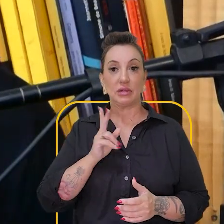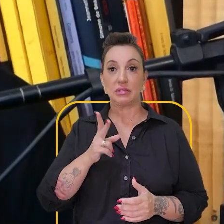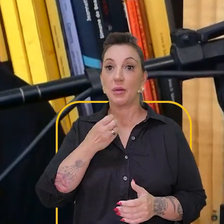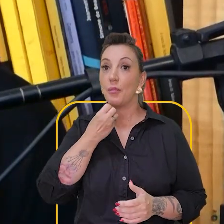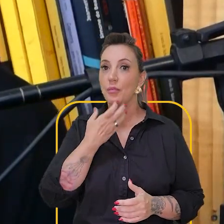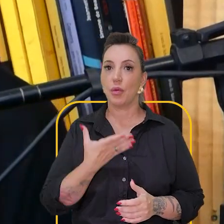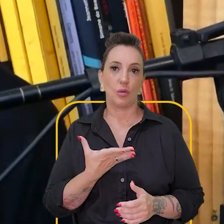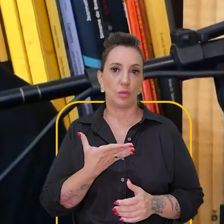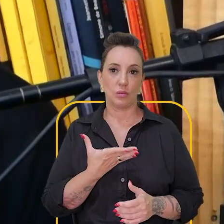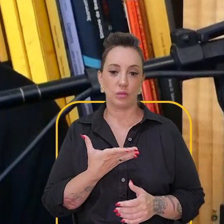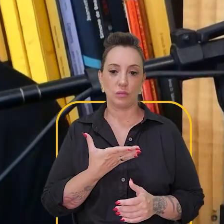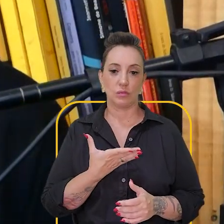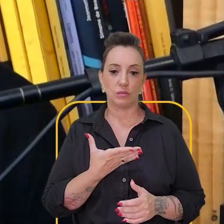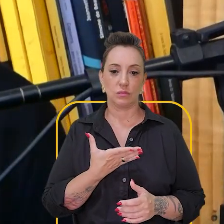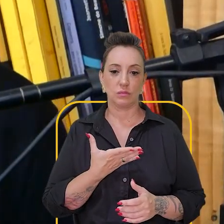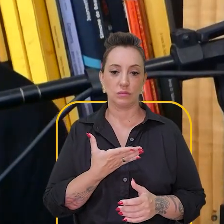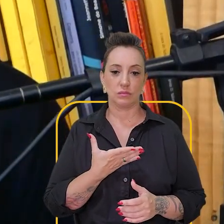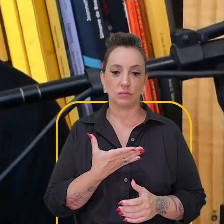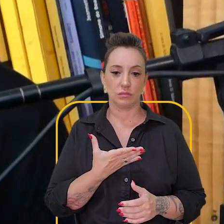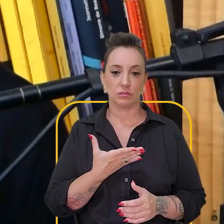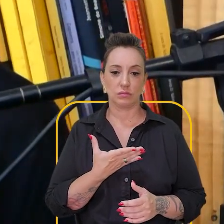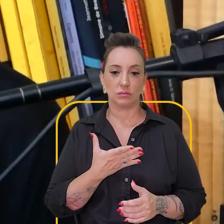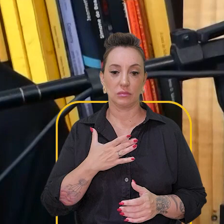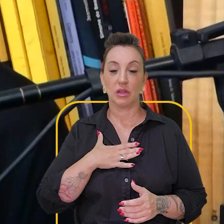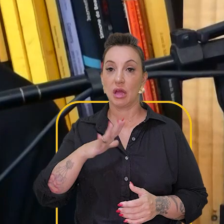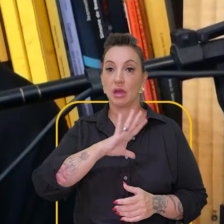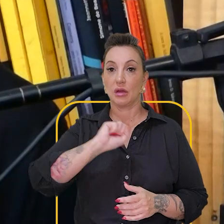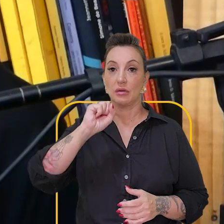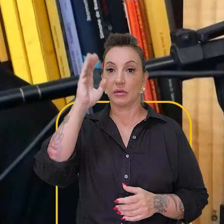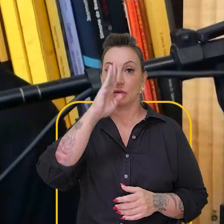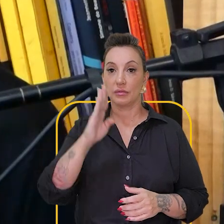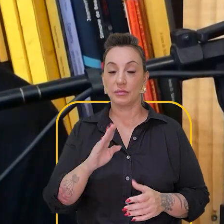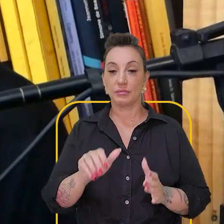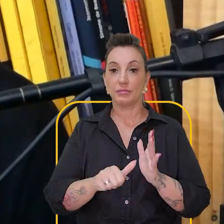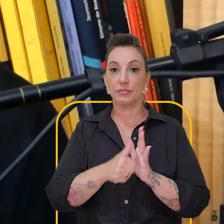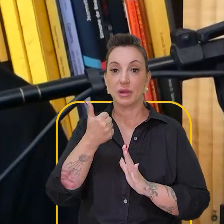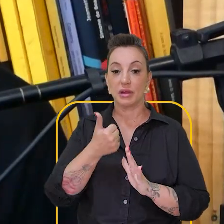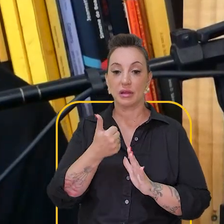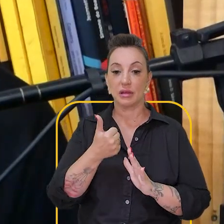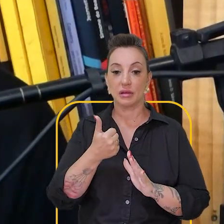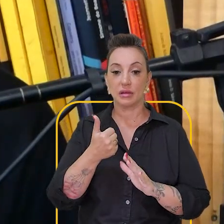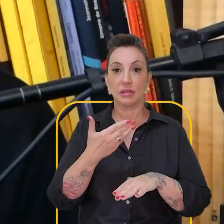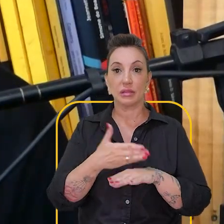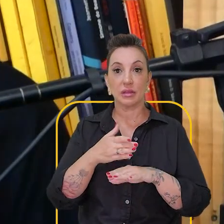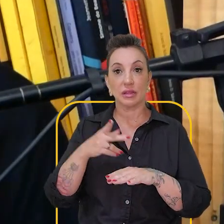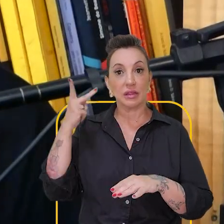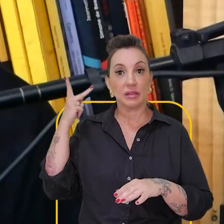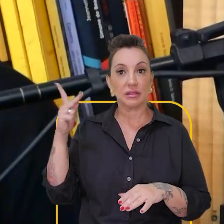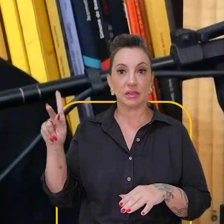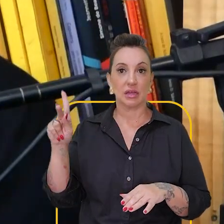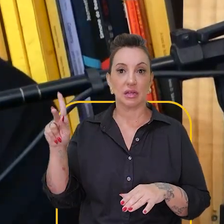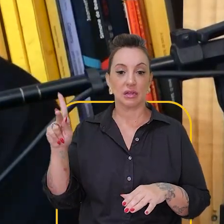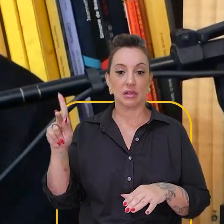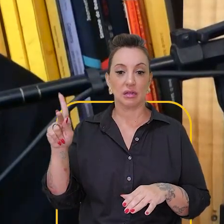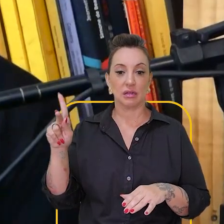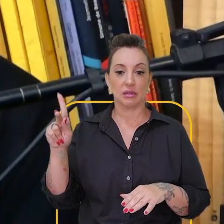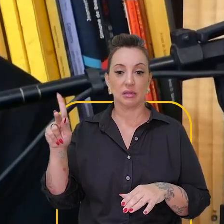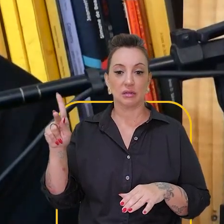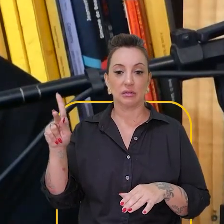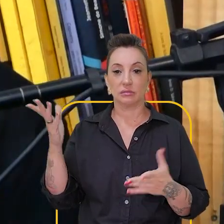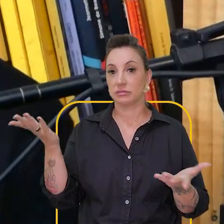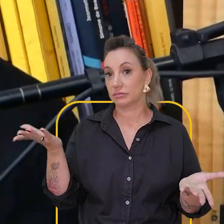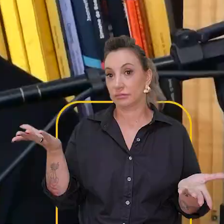técnicas do Natálio então não podia ser tão ruim né falando assim e e muita gente me olhava